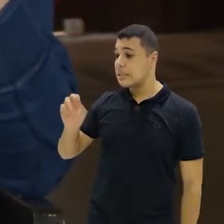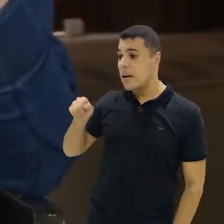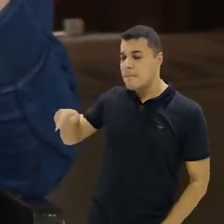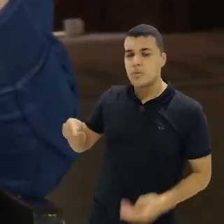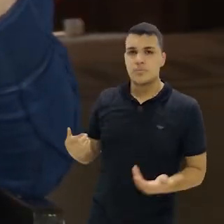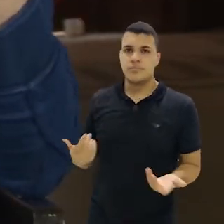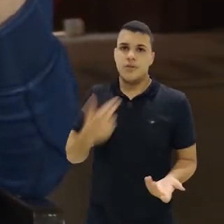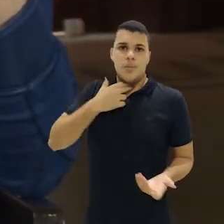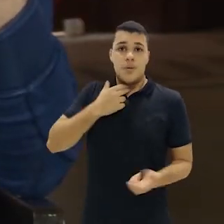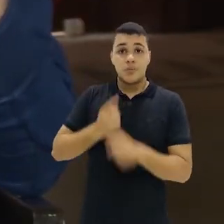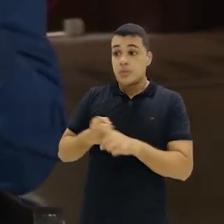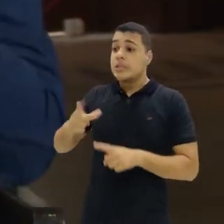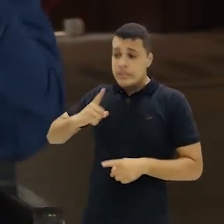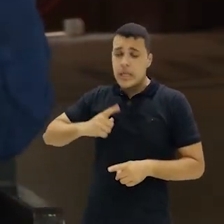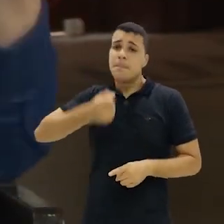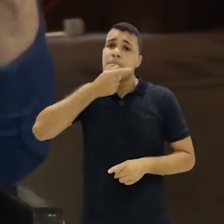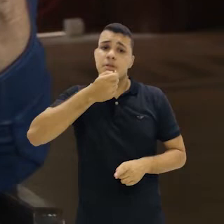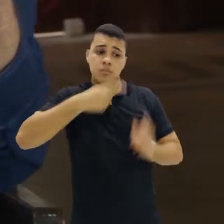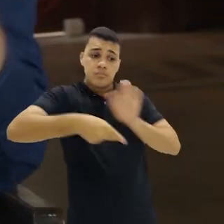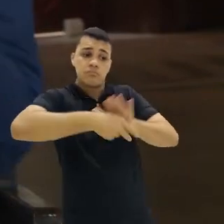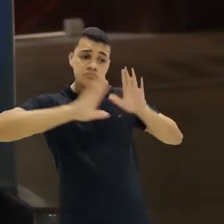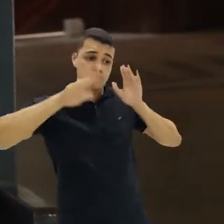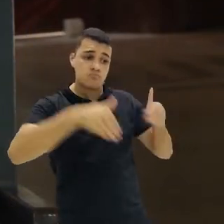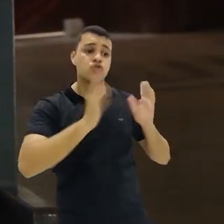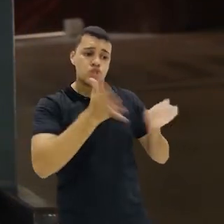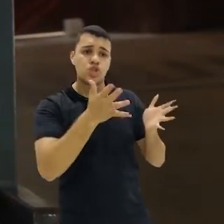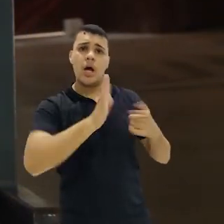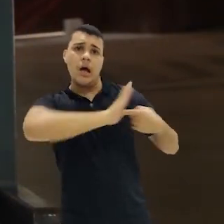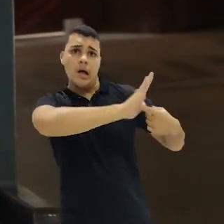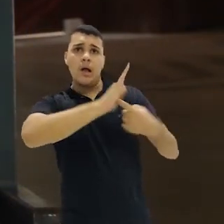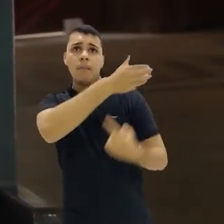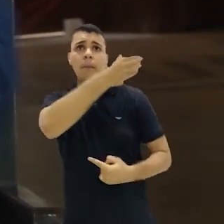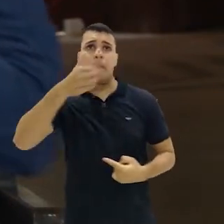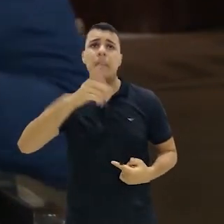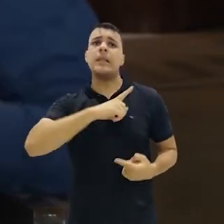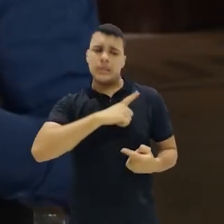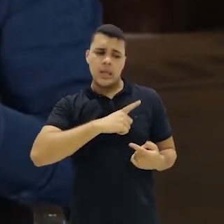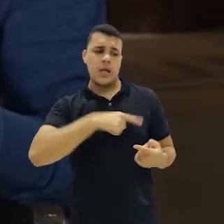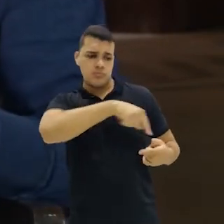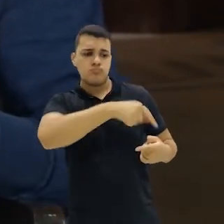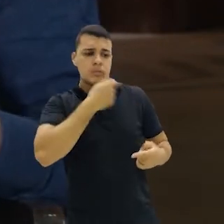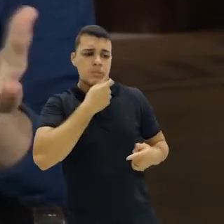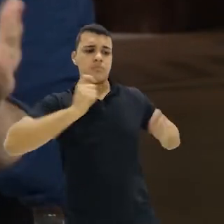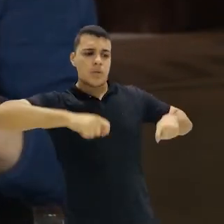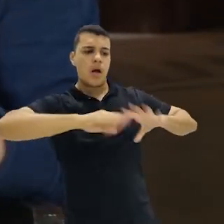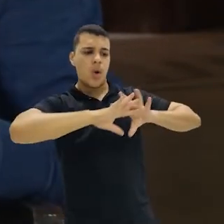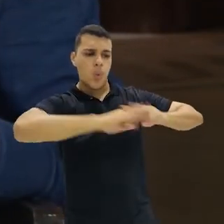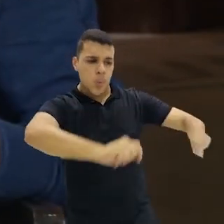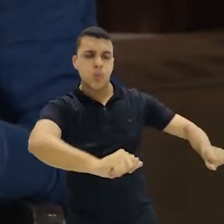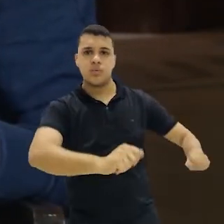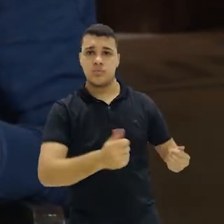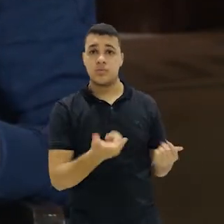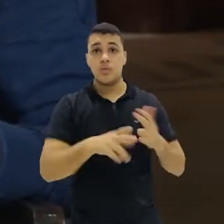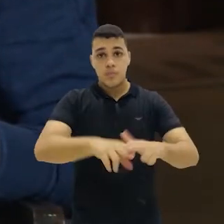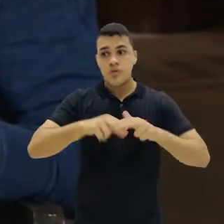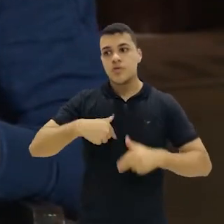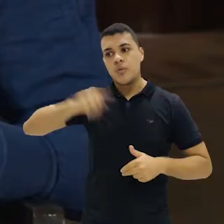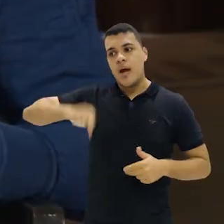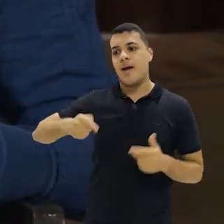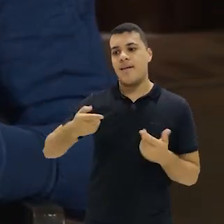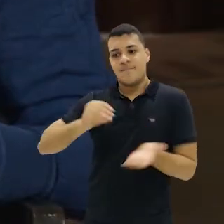para o tratamento da pneumonia. Então seria antiético eu privar um desses grupos a um tratamento.